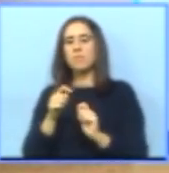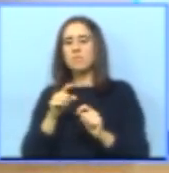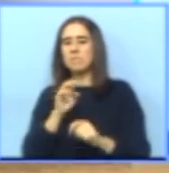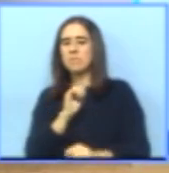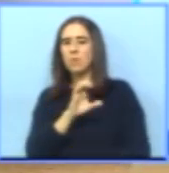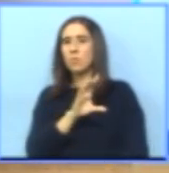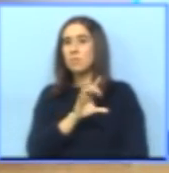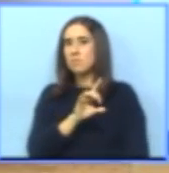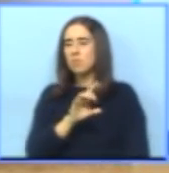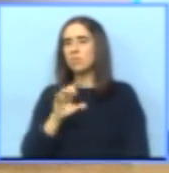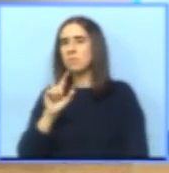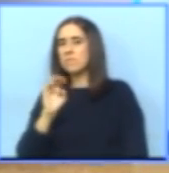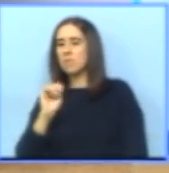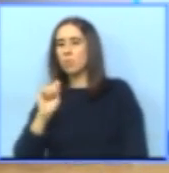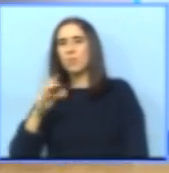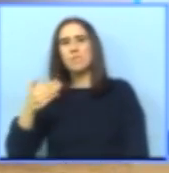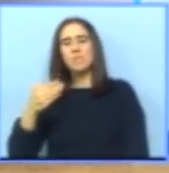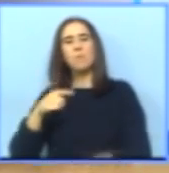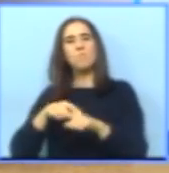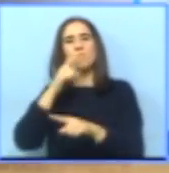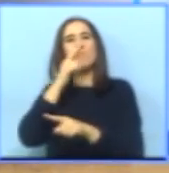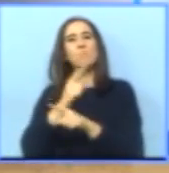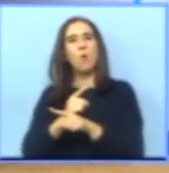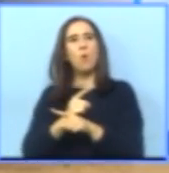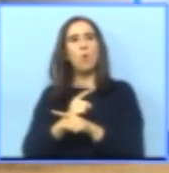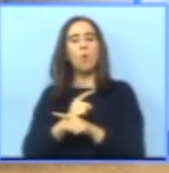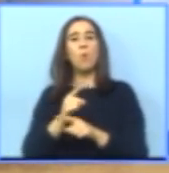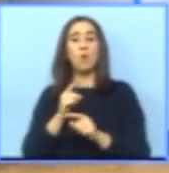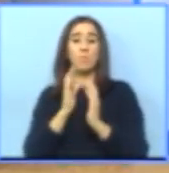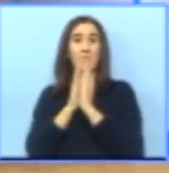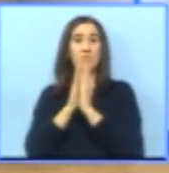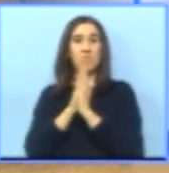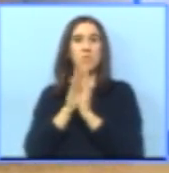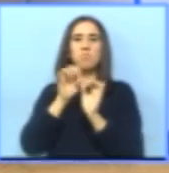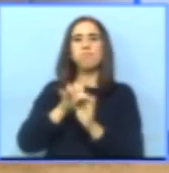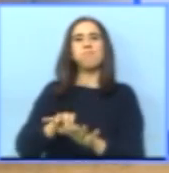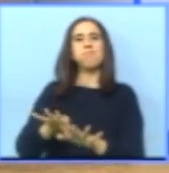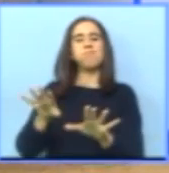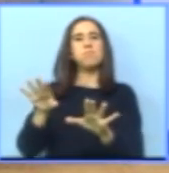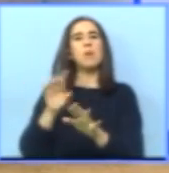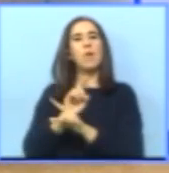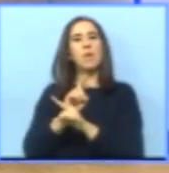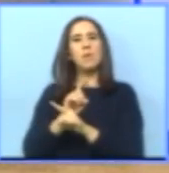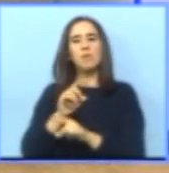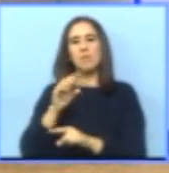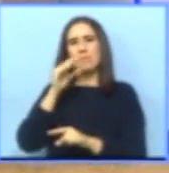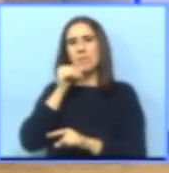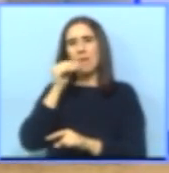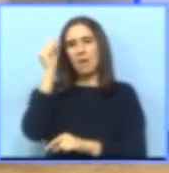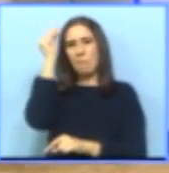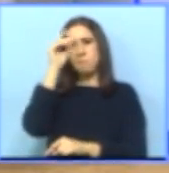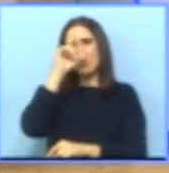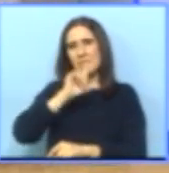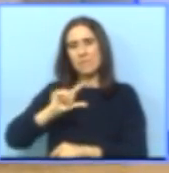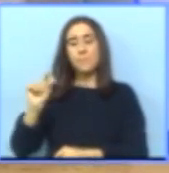é levada imediatamente ao mesmo tempo que a evangelização àquelas terras remotas. E os